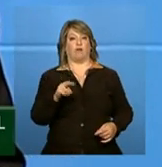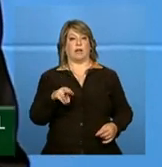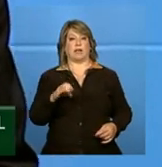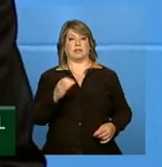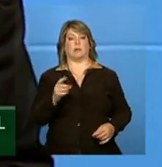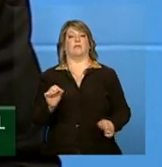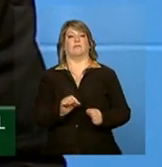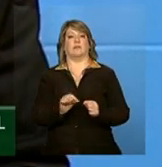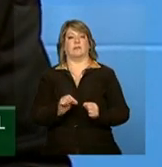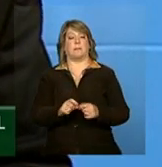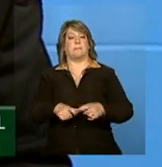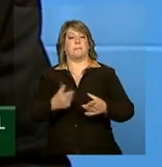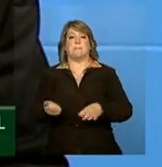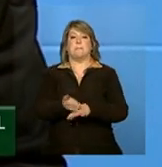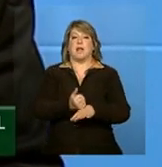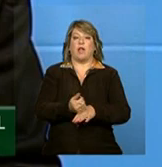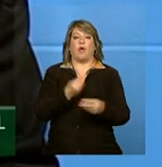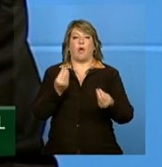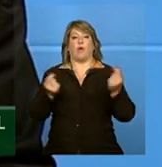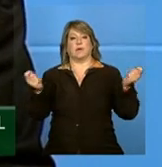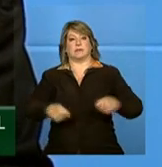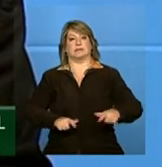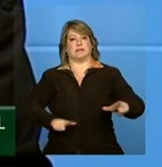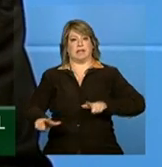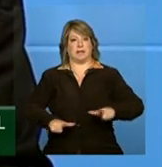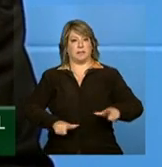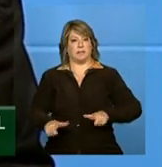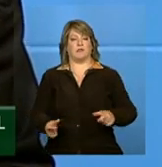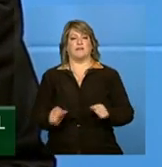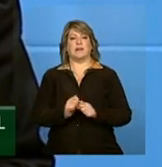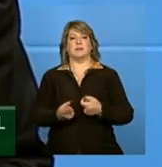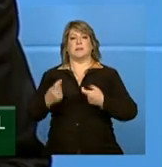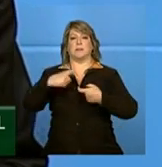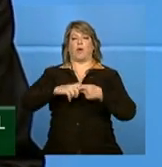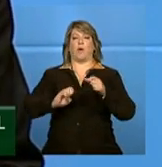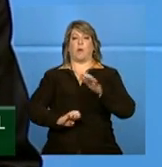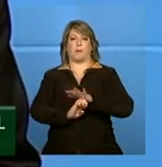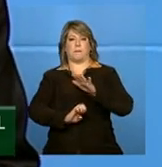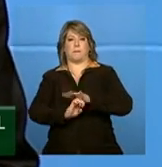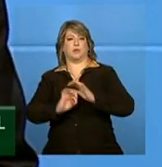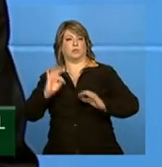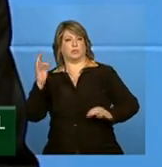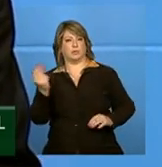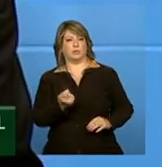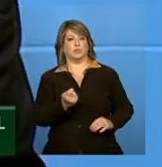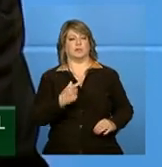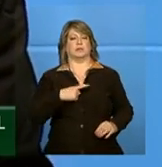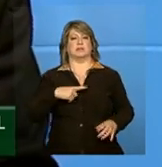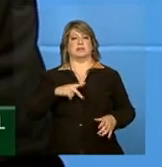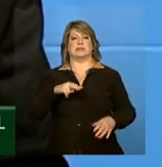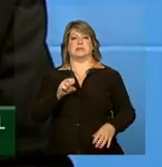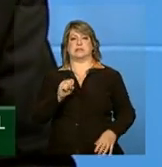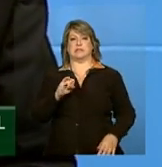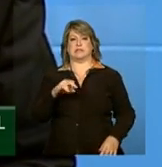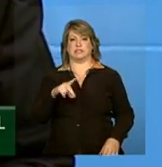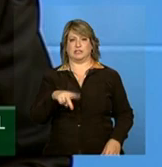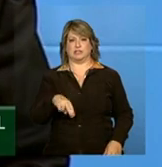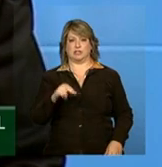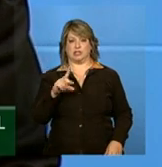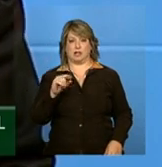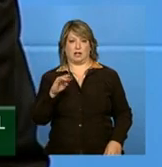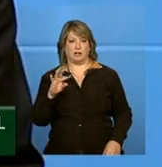criando melhores condições de trabalho, estabelecendo parcerias com as empresas, setores, governos, sindicatos, ONGs,